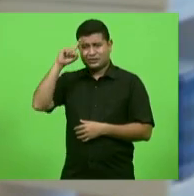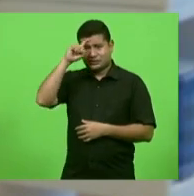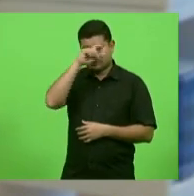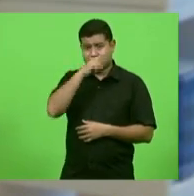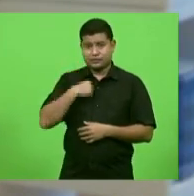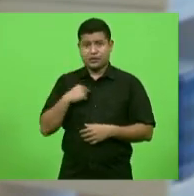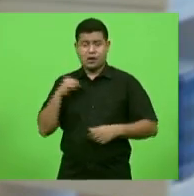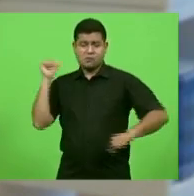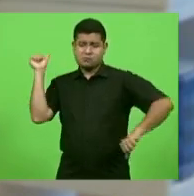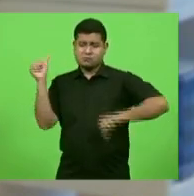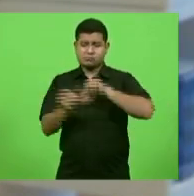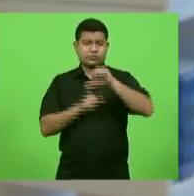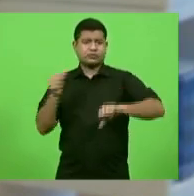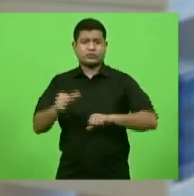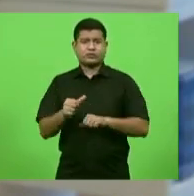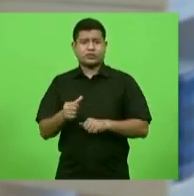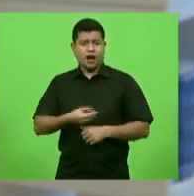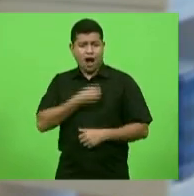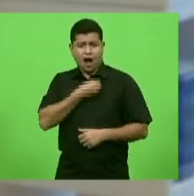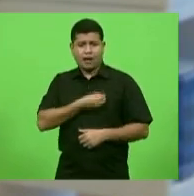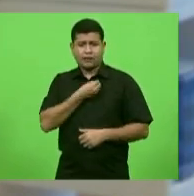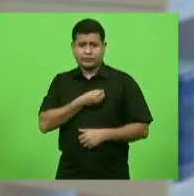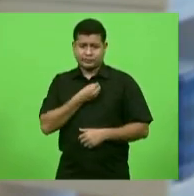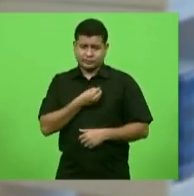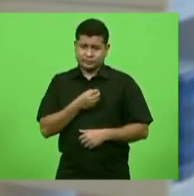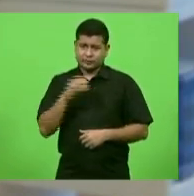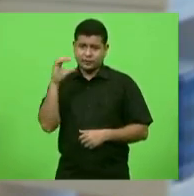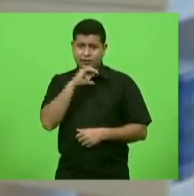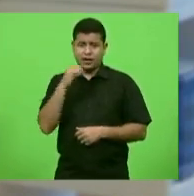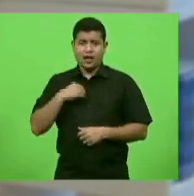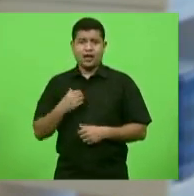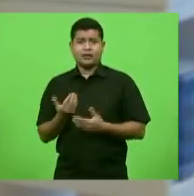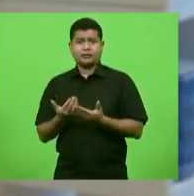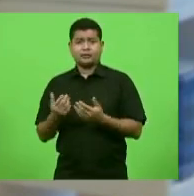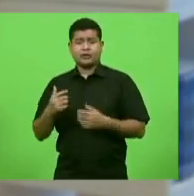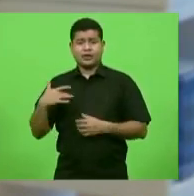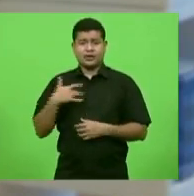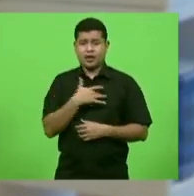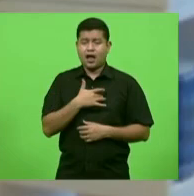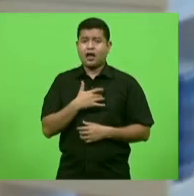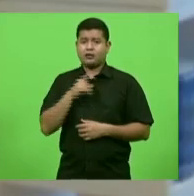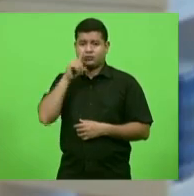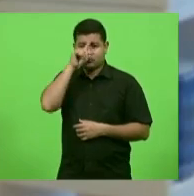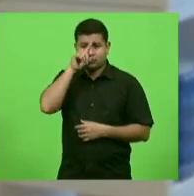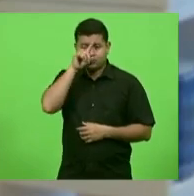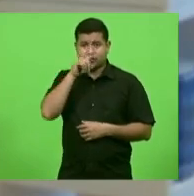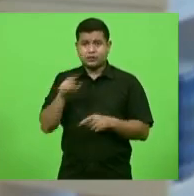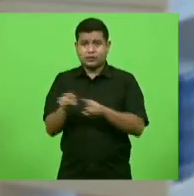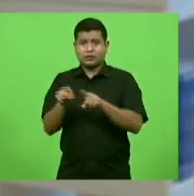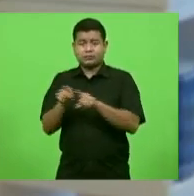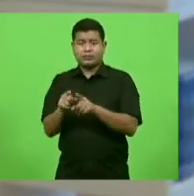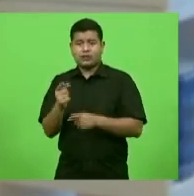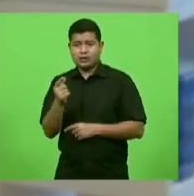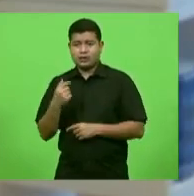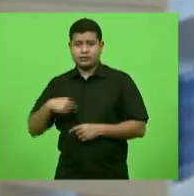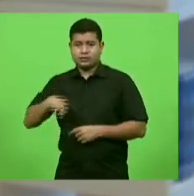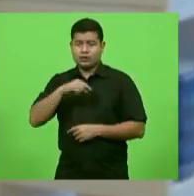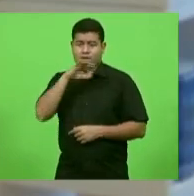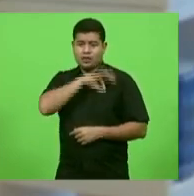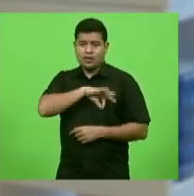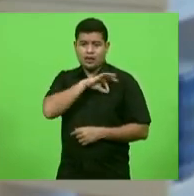vidas foram fortemente impactadas, nossa saúde colocada em risco, nossas finanças ameaçadas e nossa liberdade